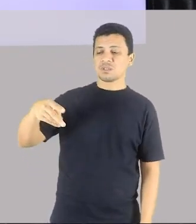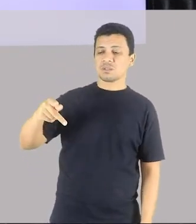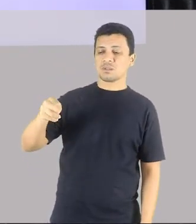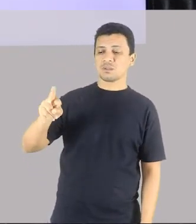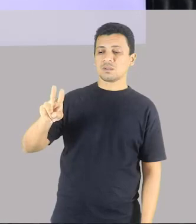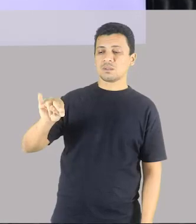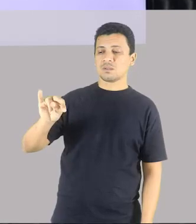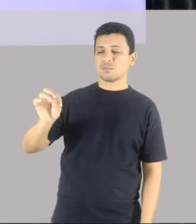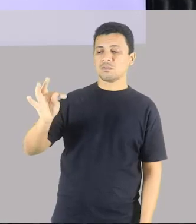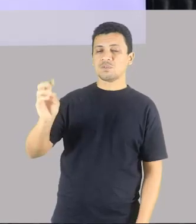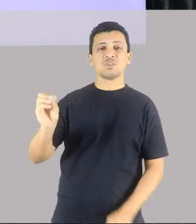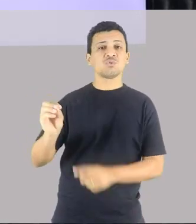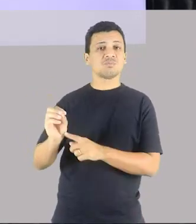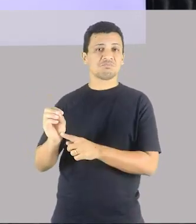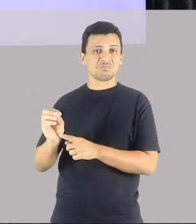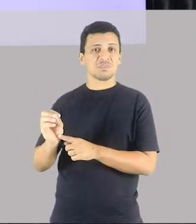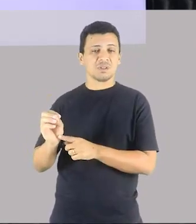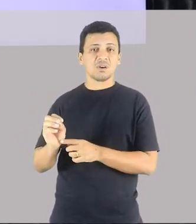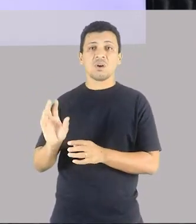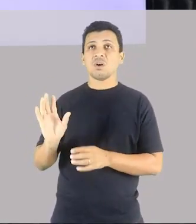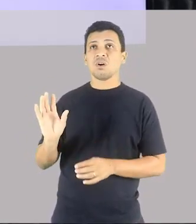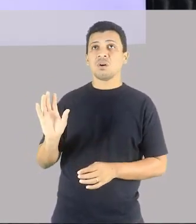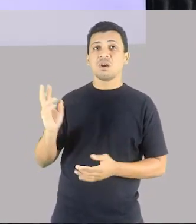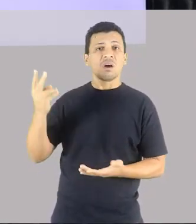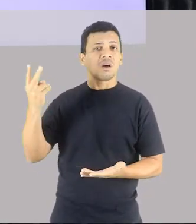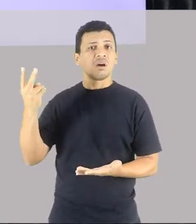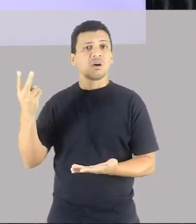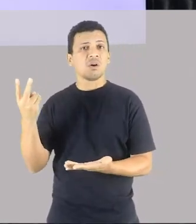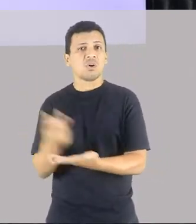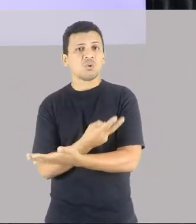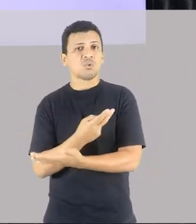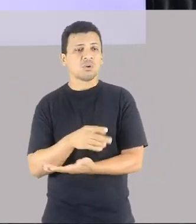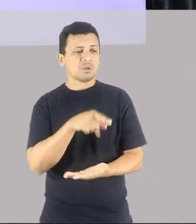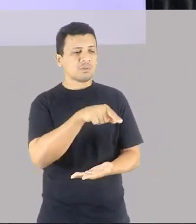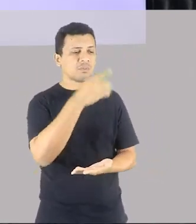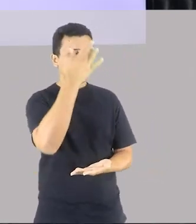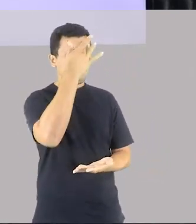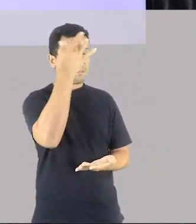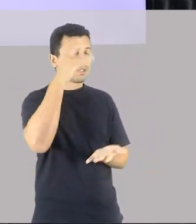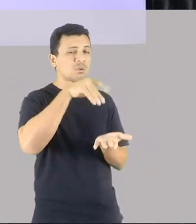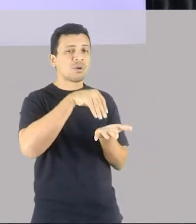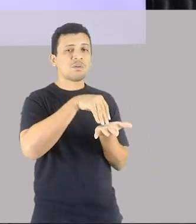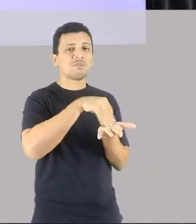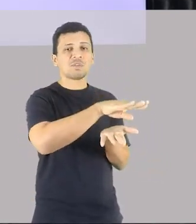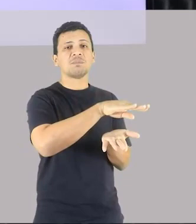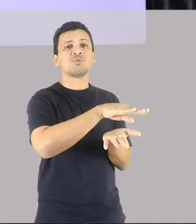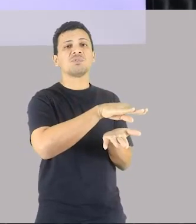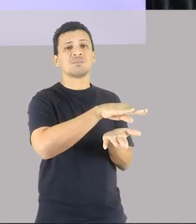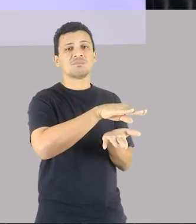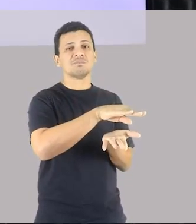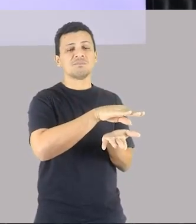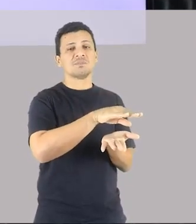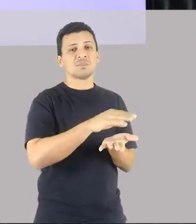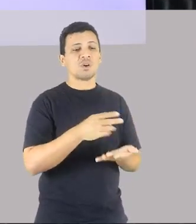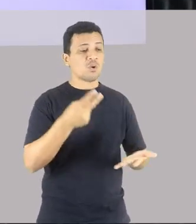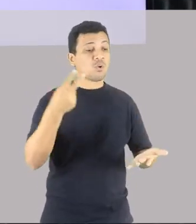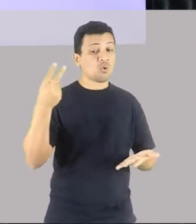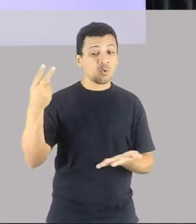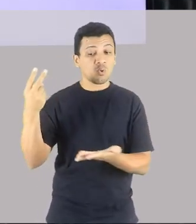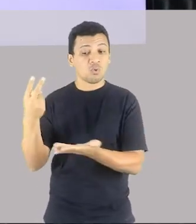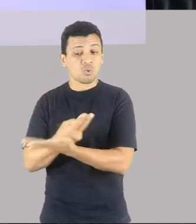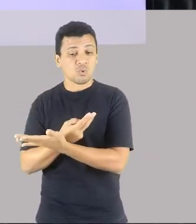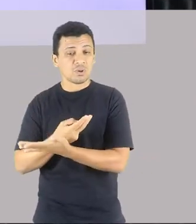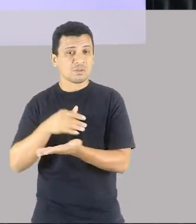aconteceu. Tá? Ocorreu a demissão dele. Né? A demissão dele ocorreu, a demissão dele é o